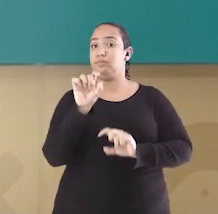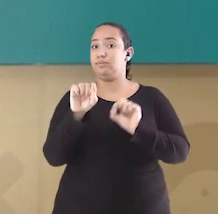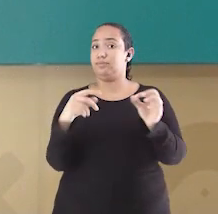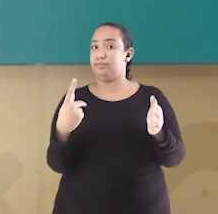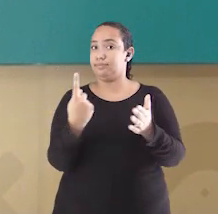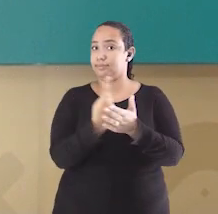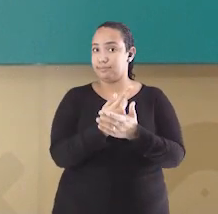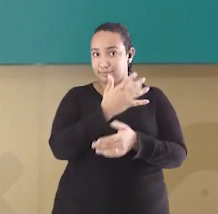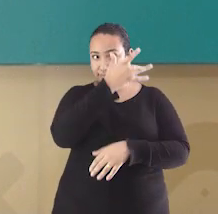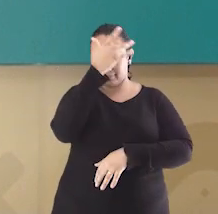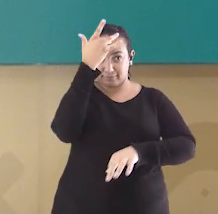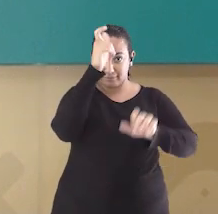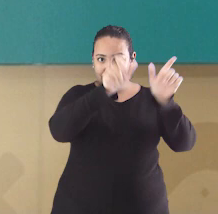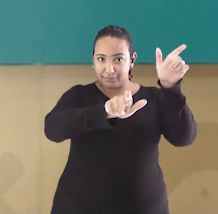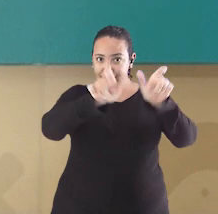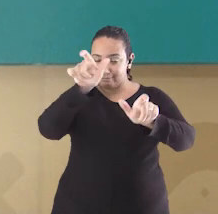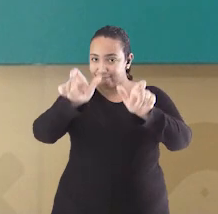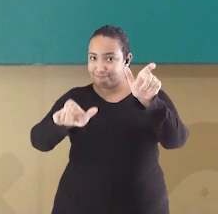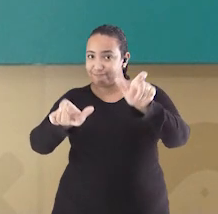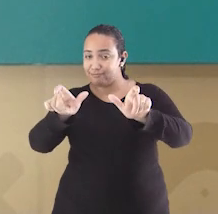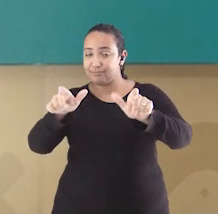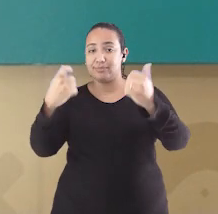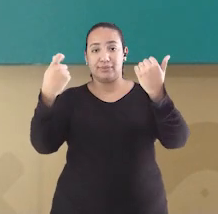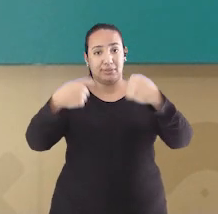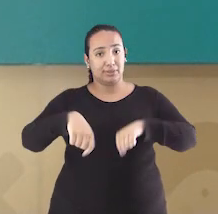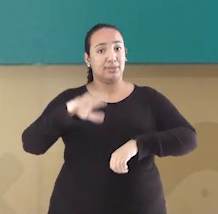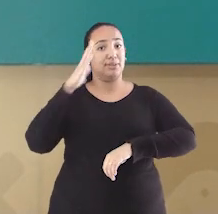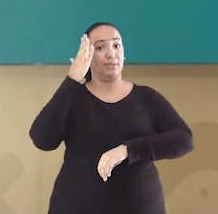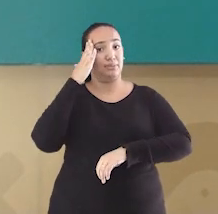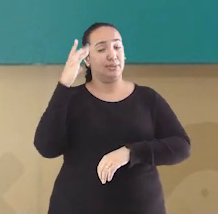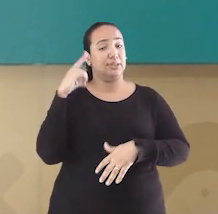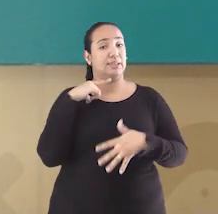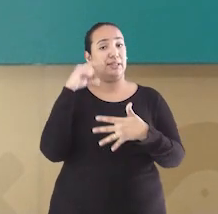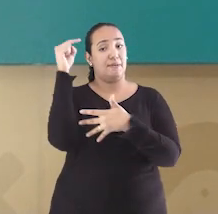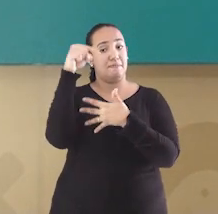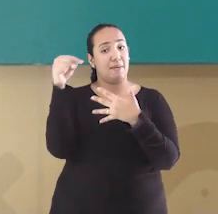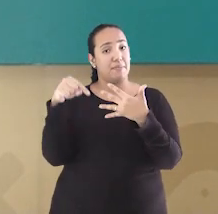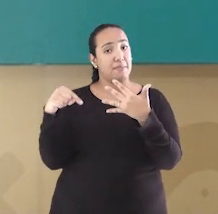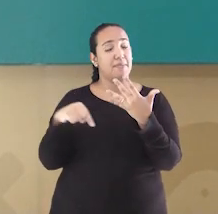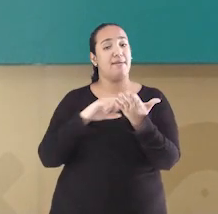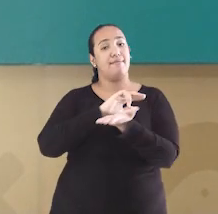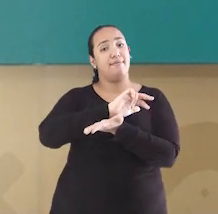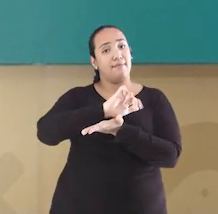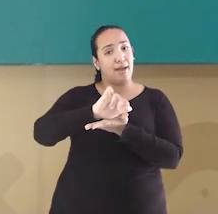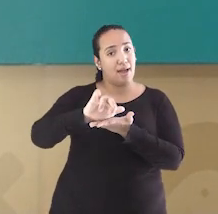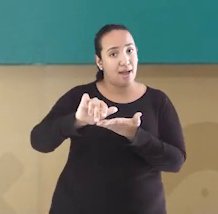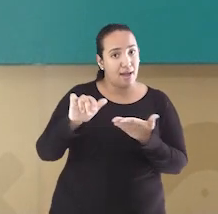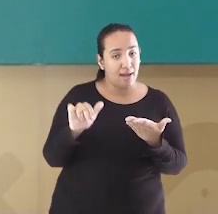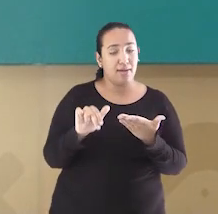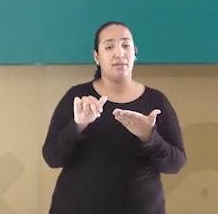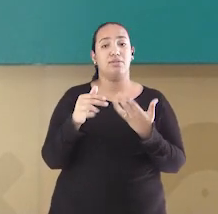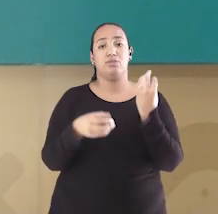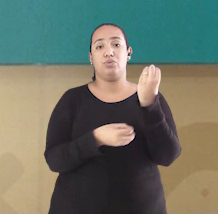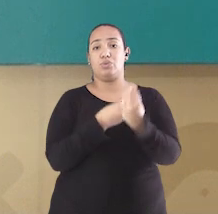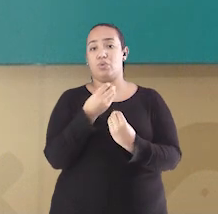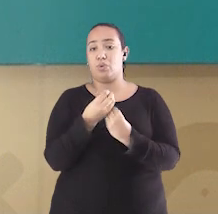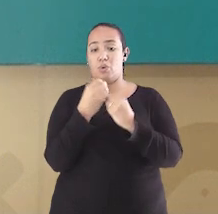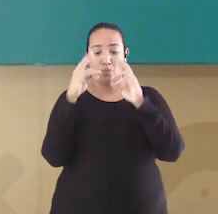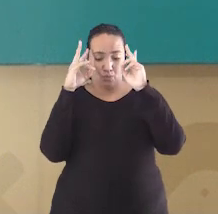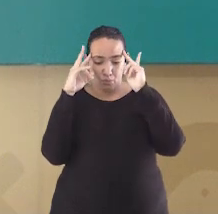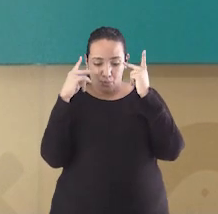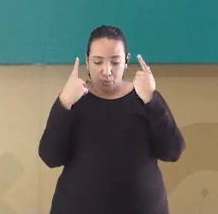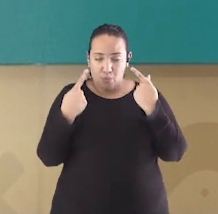as pessoas considerarem que diversos fatores estão envolvidos na condição humana. Eu gosto muito dessa